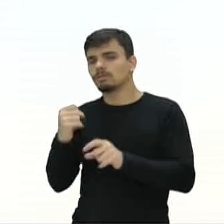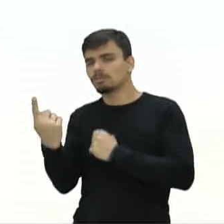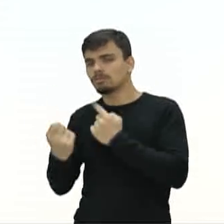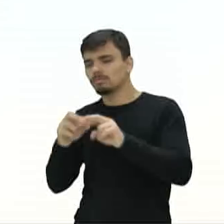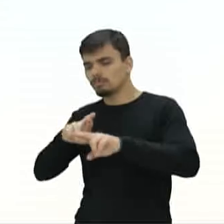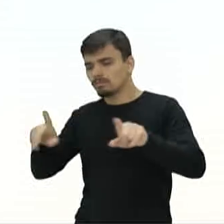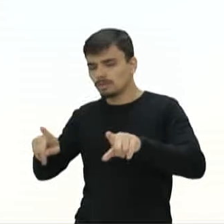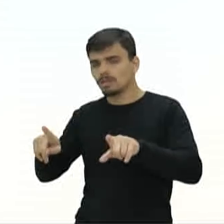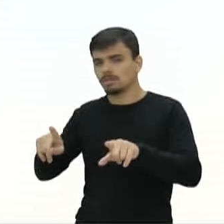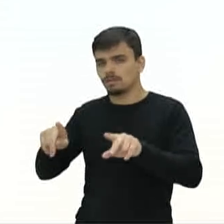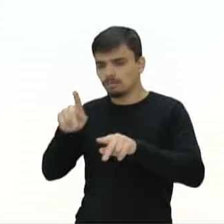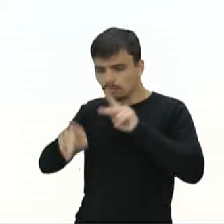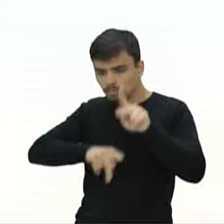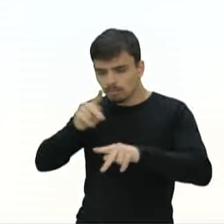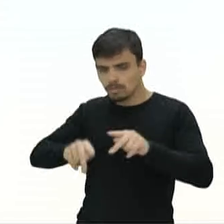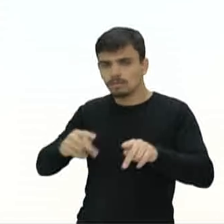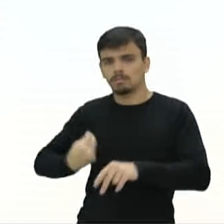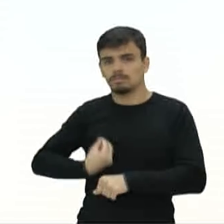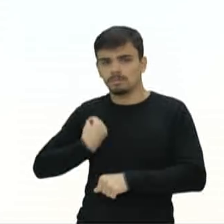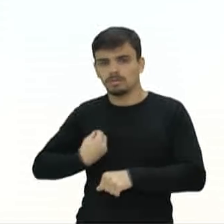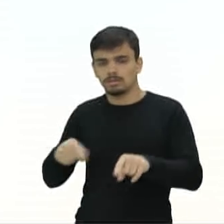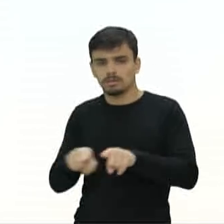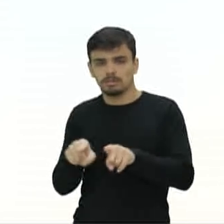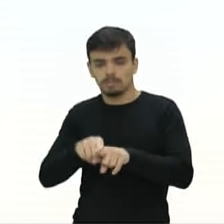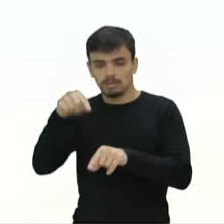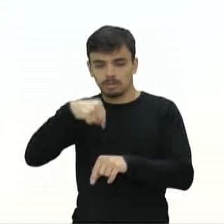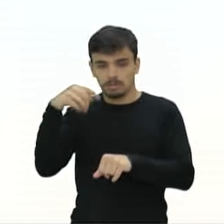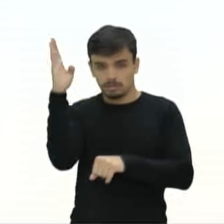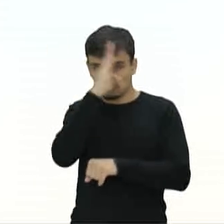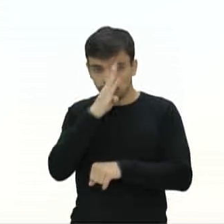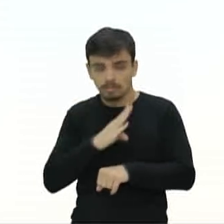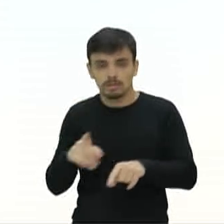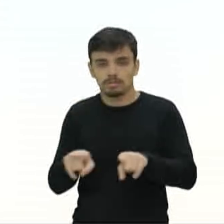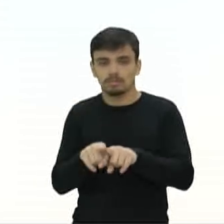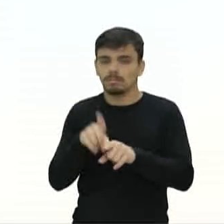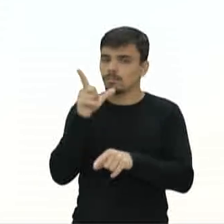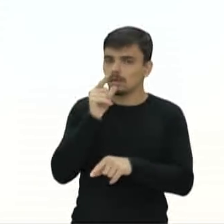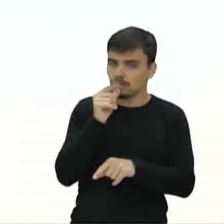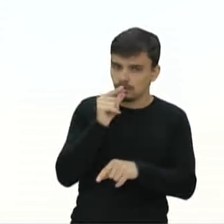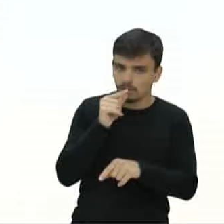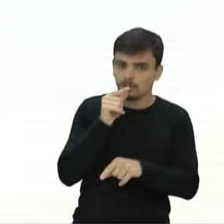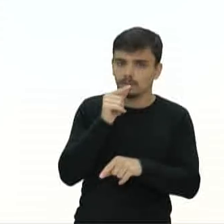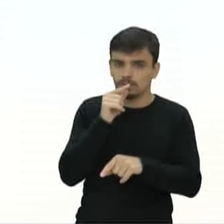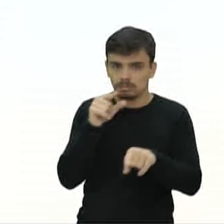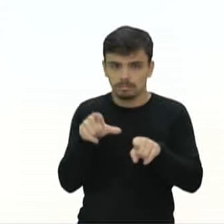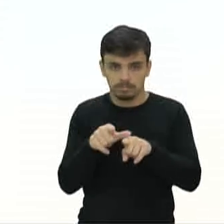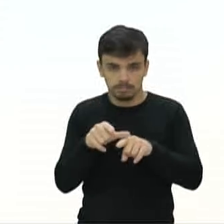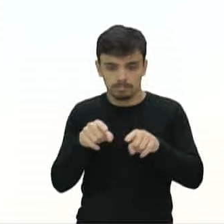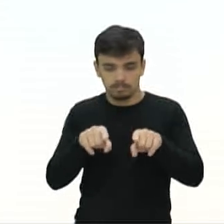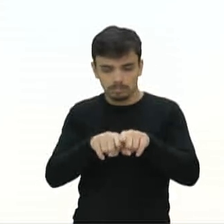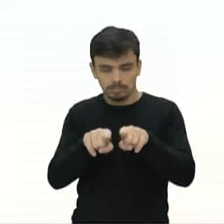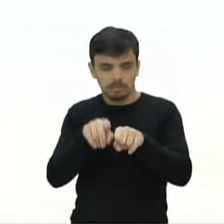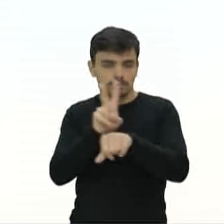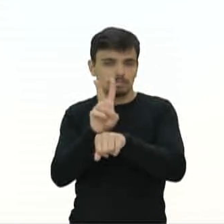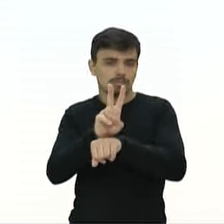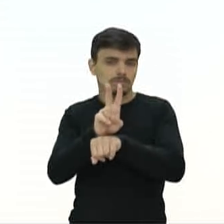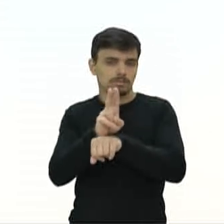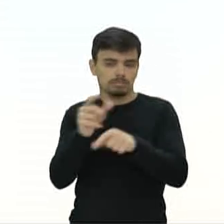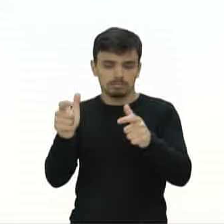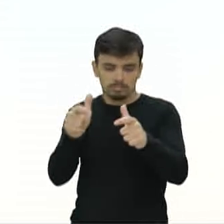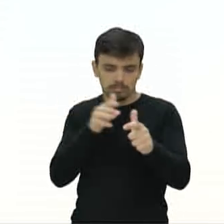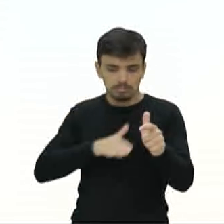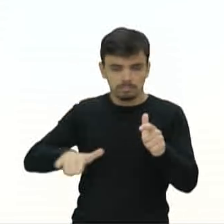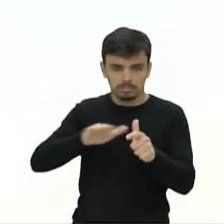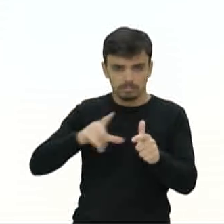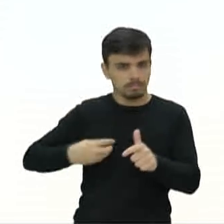populações, habitats e ecossistemas do território nacional e das águas jurisdicionais, preservando o patrimônio